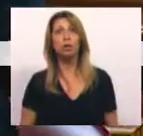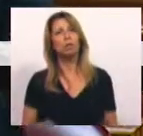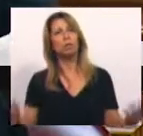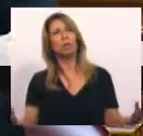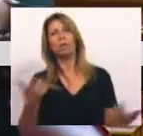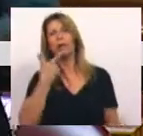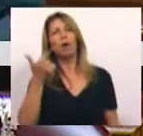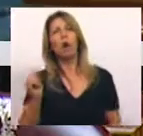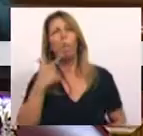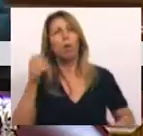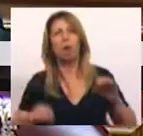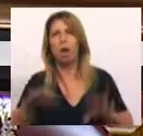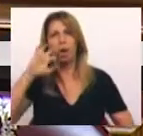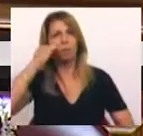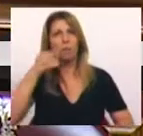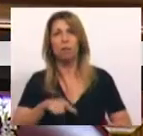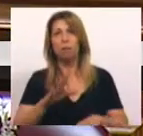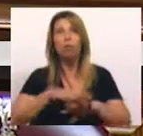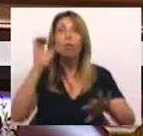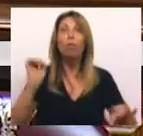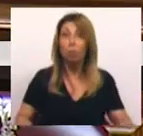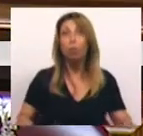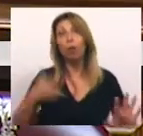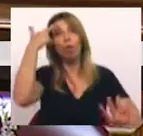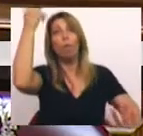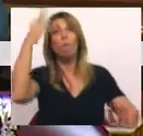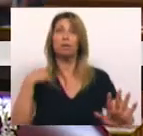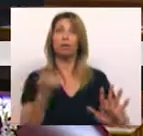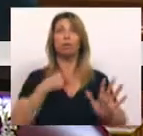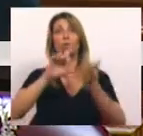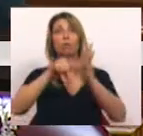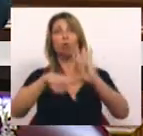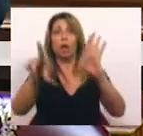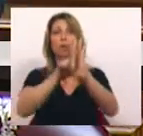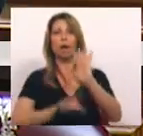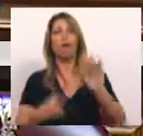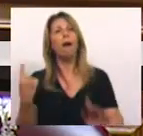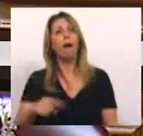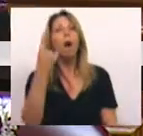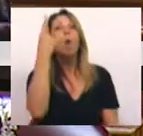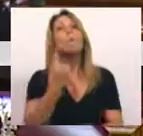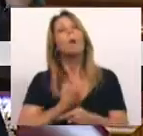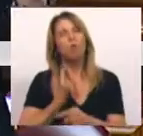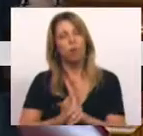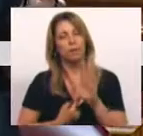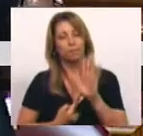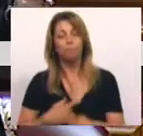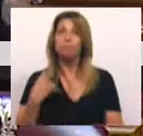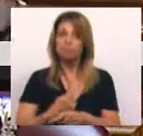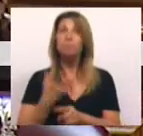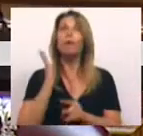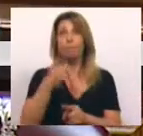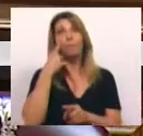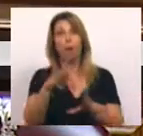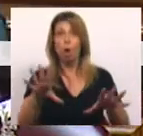estar em causa relativamente à interpretação do nosso projeto de lei. Há uma coisa, contudo, que efetivamente temos de